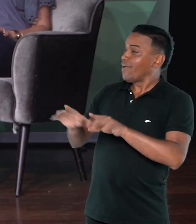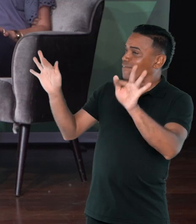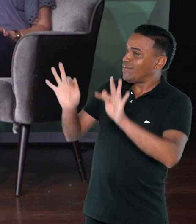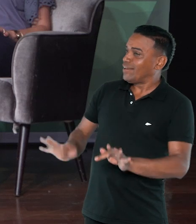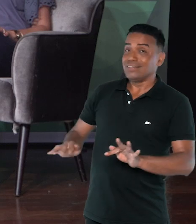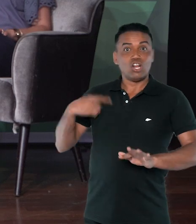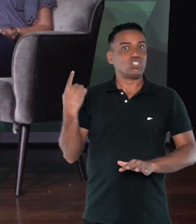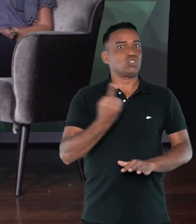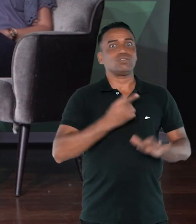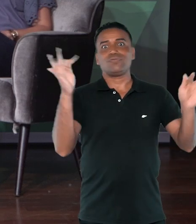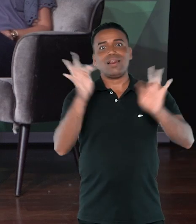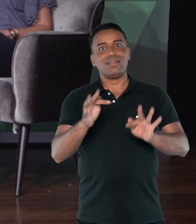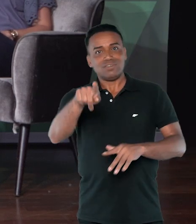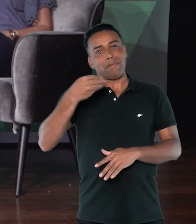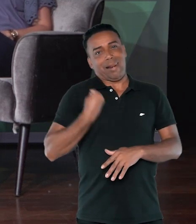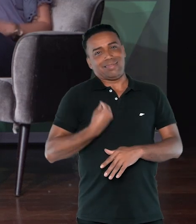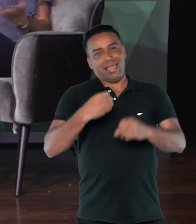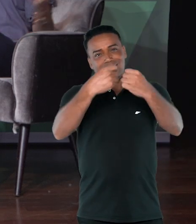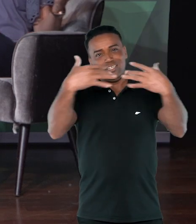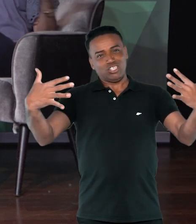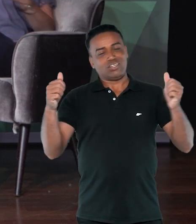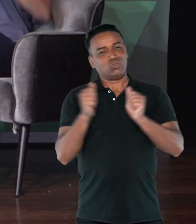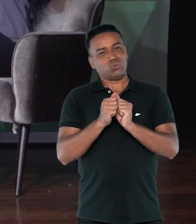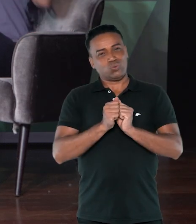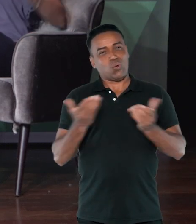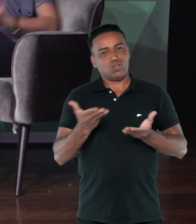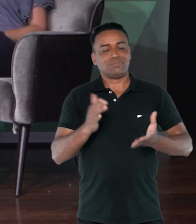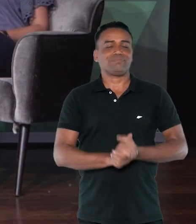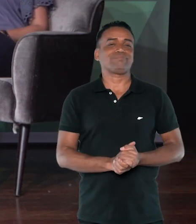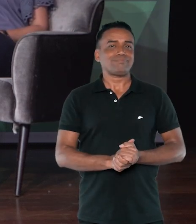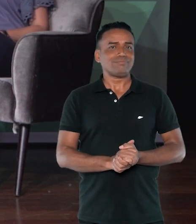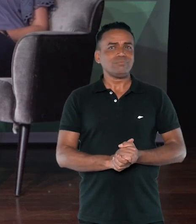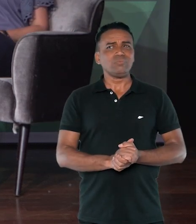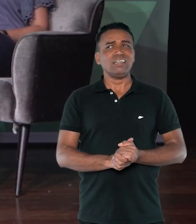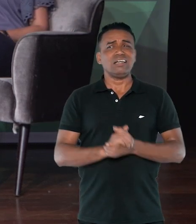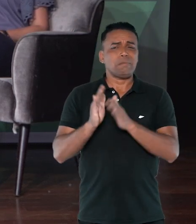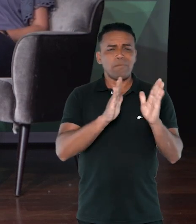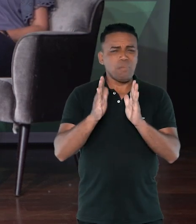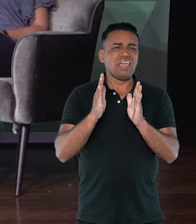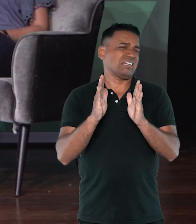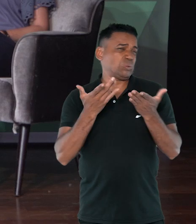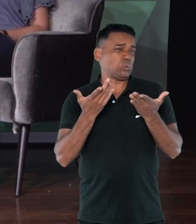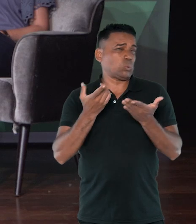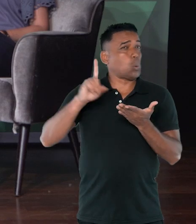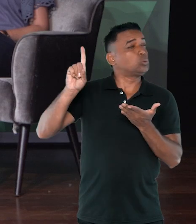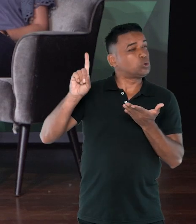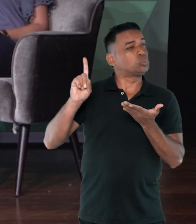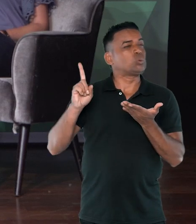que todos aqui já conhecem muito, porque ela está muito em voga, que é a nossa querida Carla